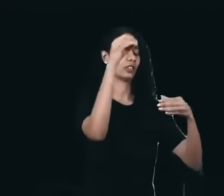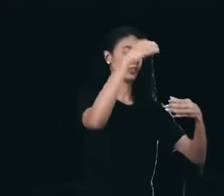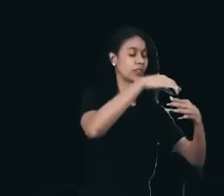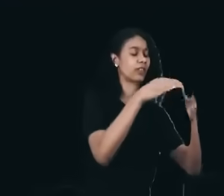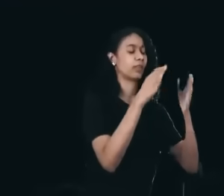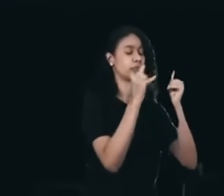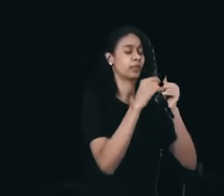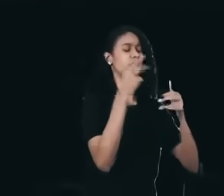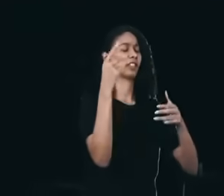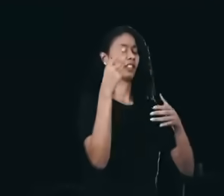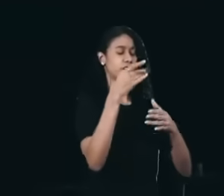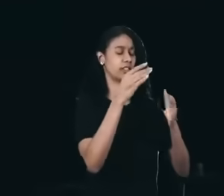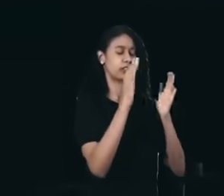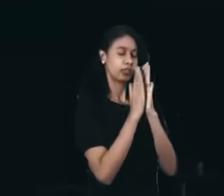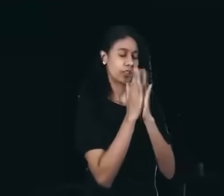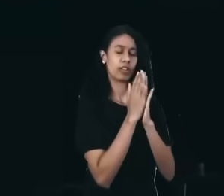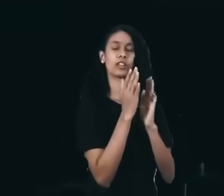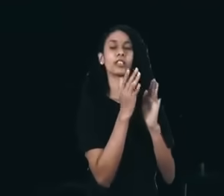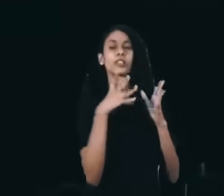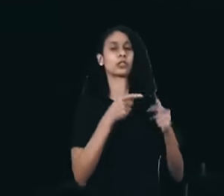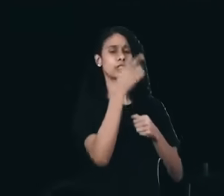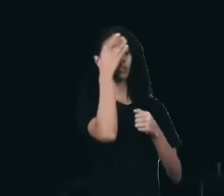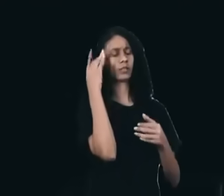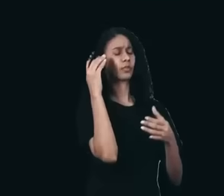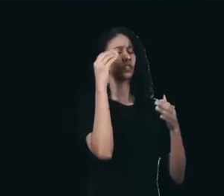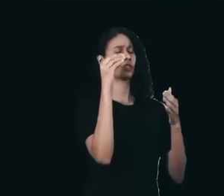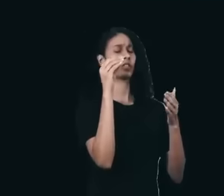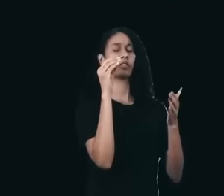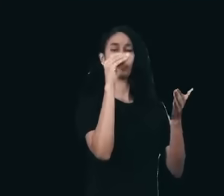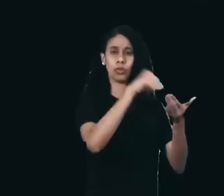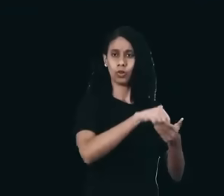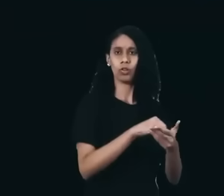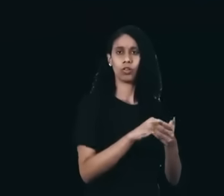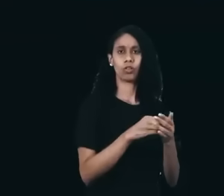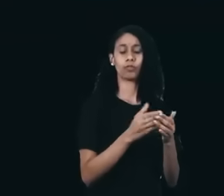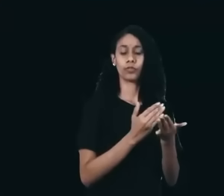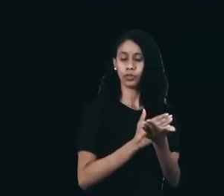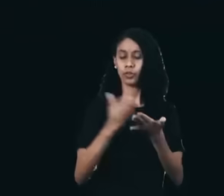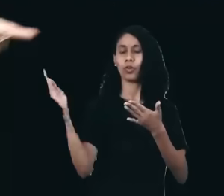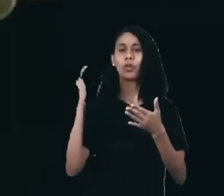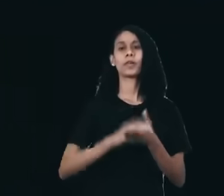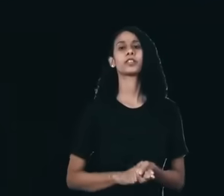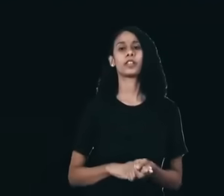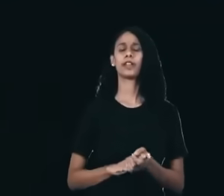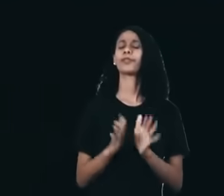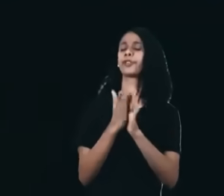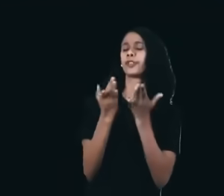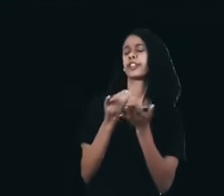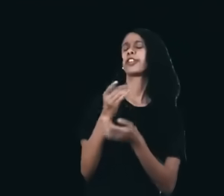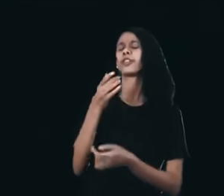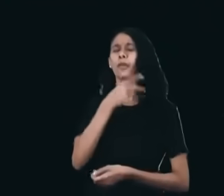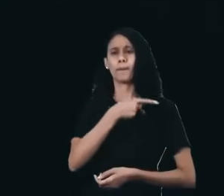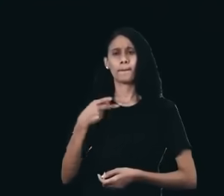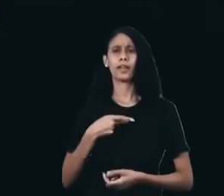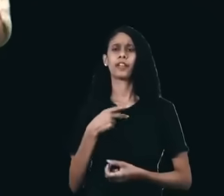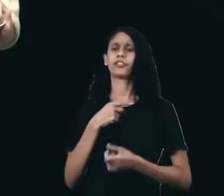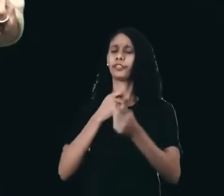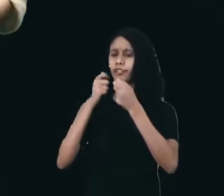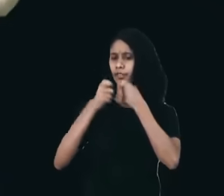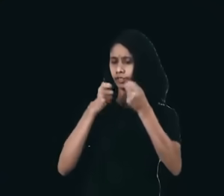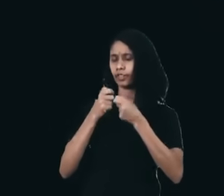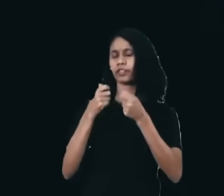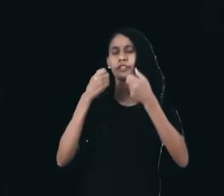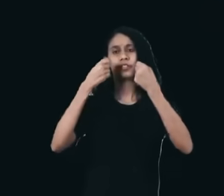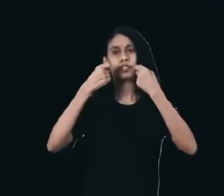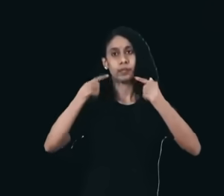meu pedido de oração, todo mundo colocou, foi para a caixa. E o lançamento do livro começou a acontecer, o pastor foi entrevistado, o pastor deu uma palavra.